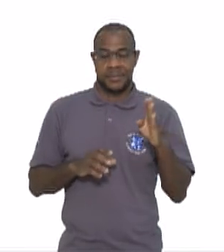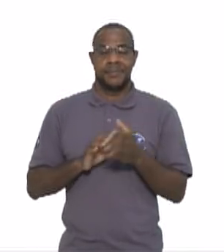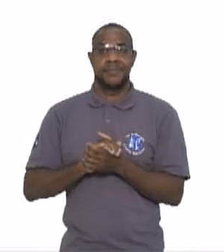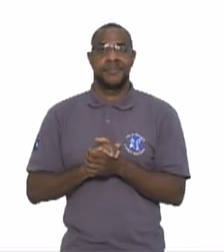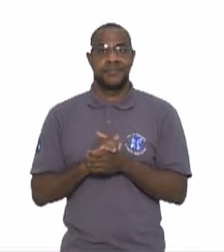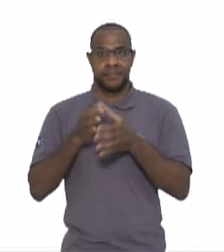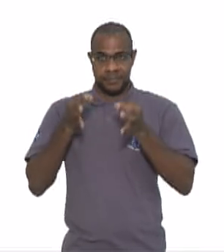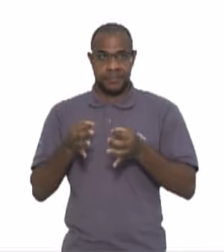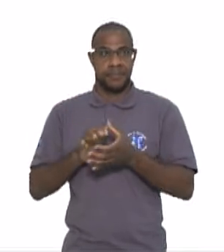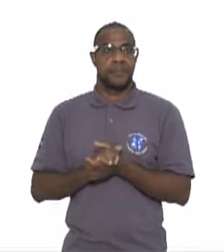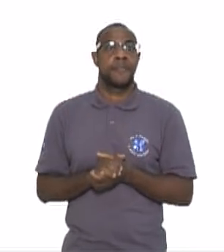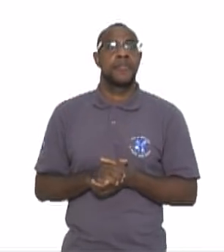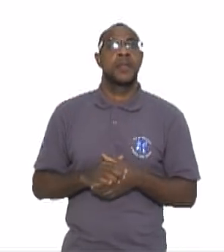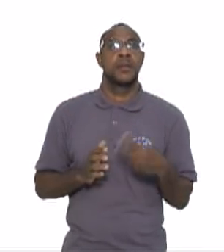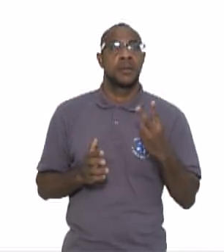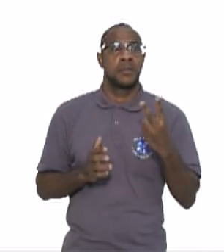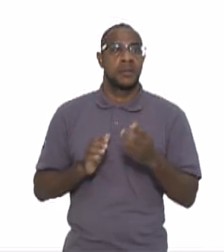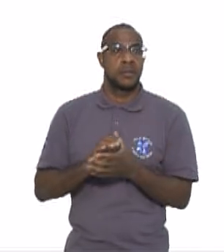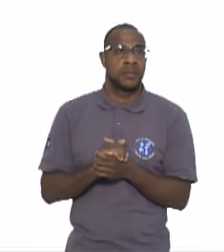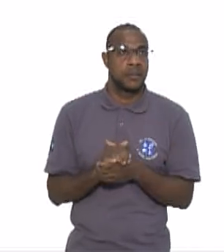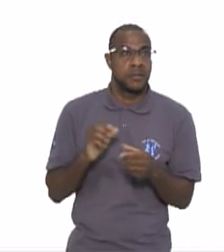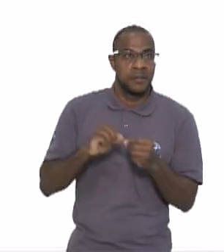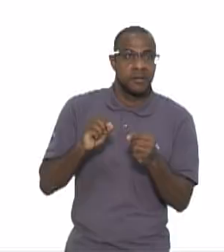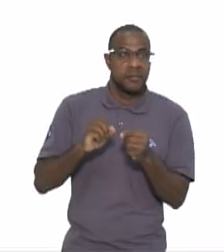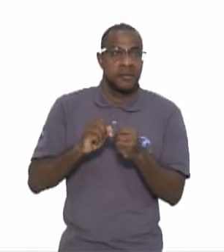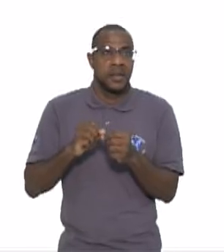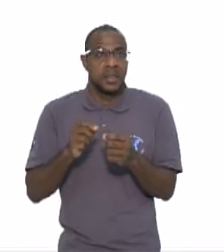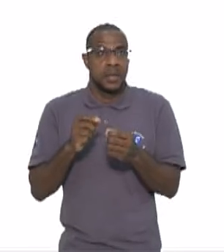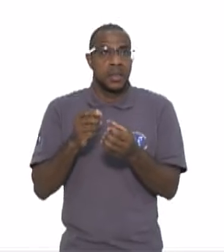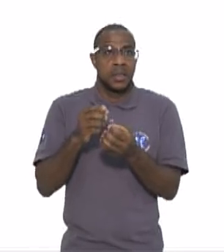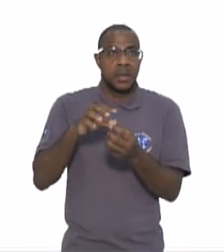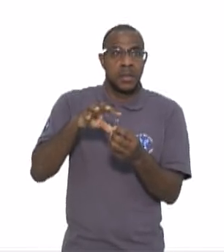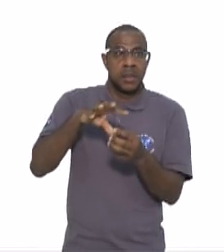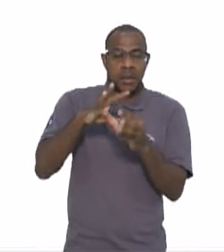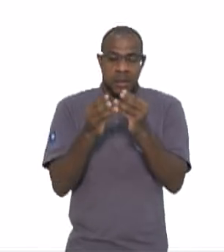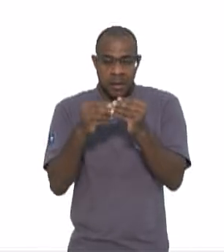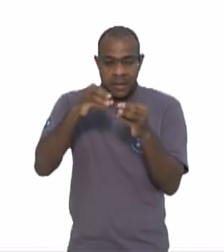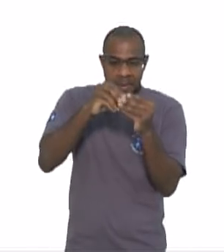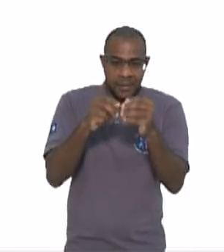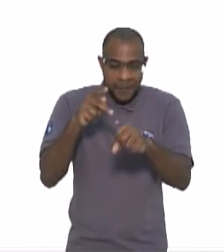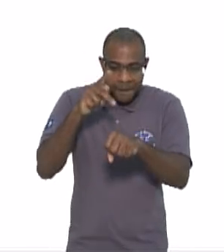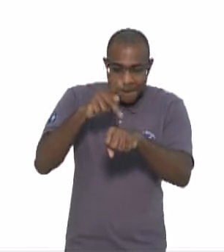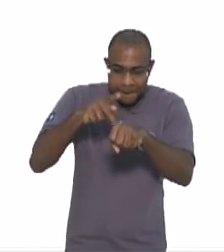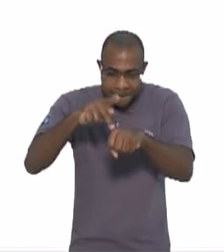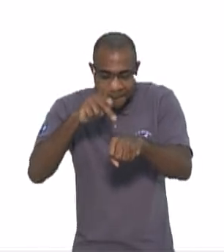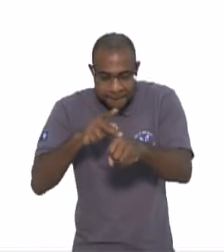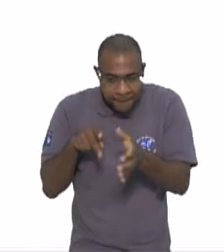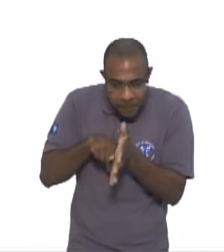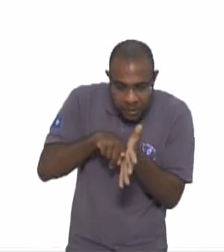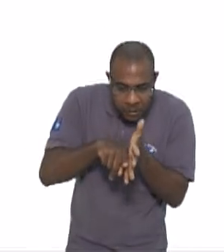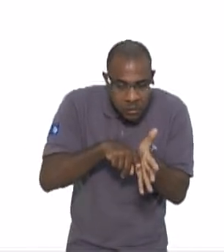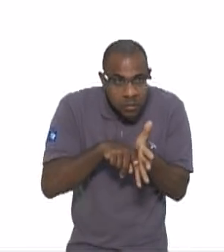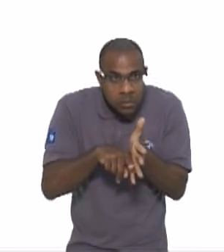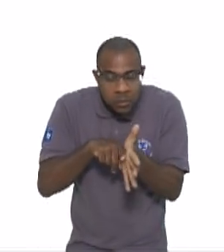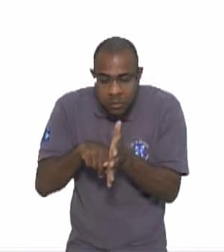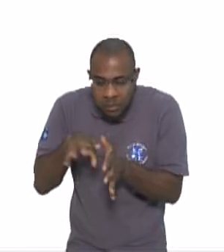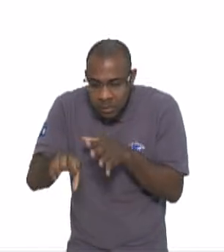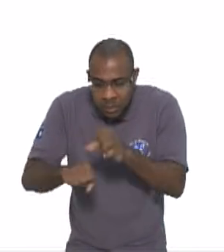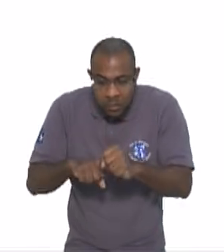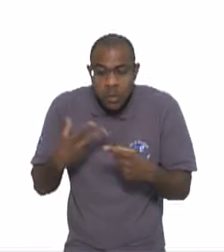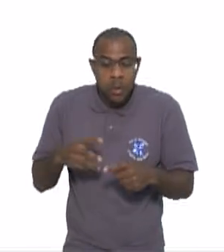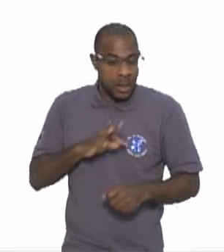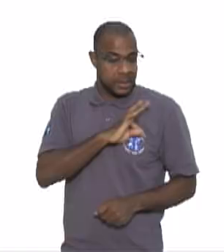2. Para fazer muractã, foi preciso buscar dentro do rio uma pedra adequada. Que técnica pode